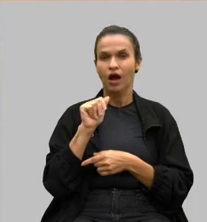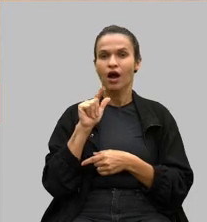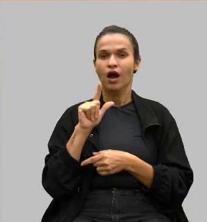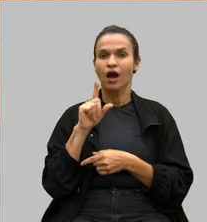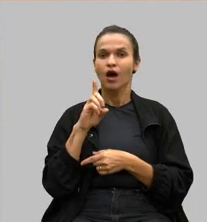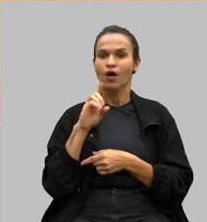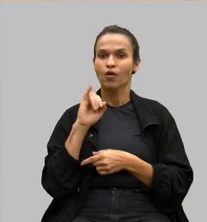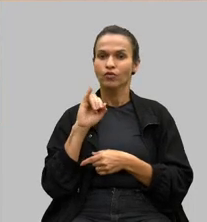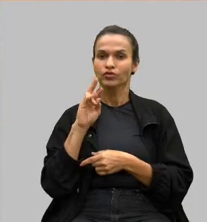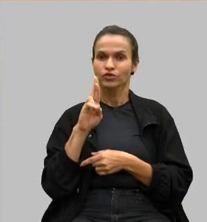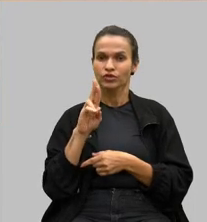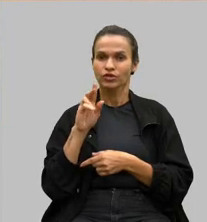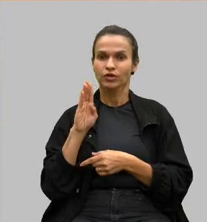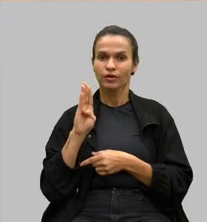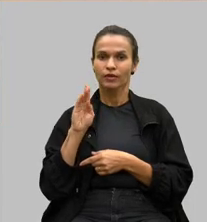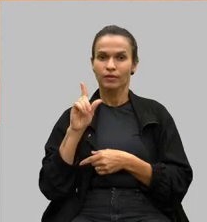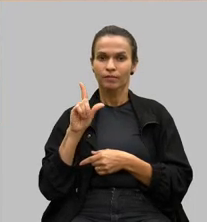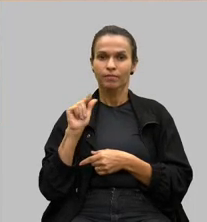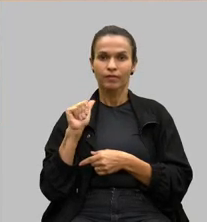tá-setrata-seda